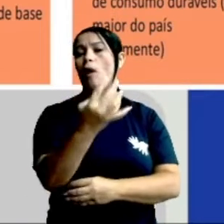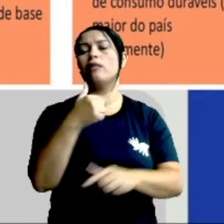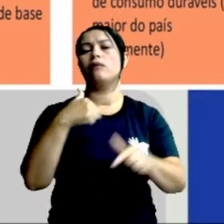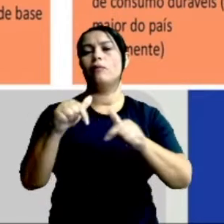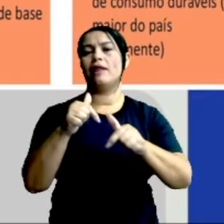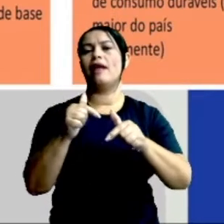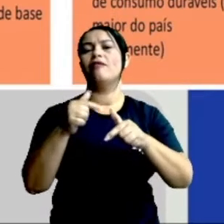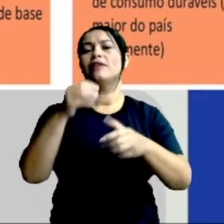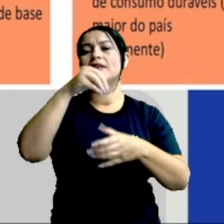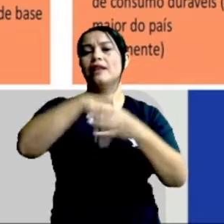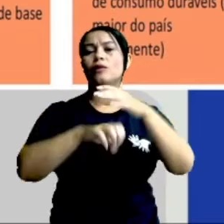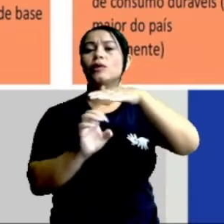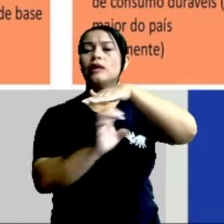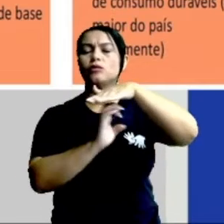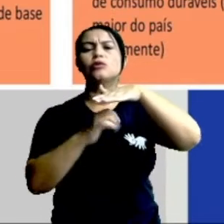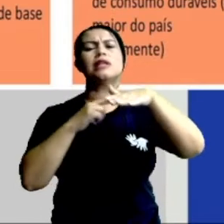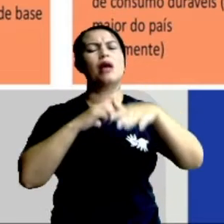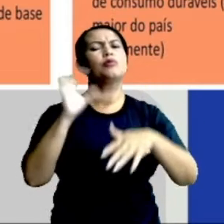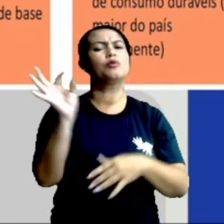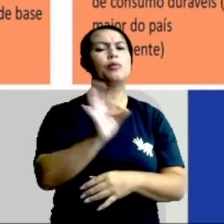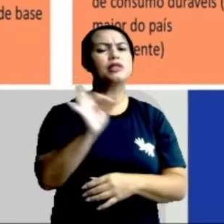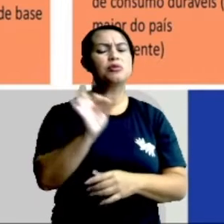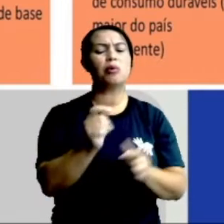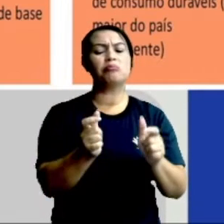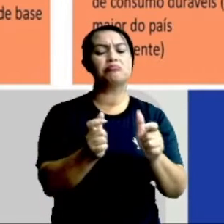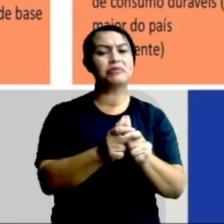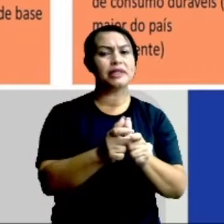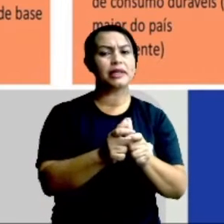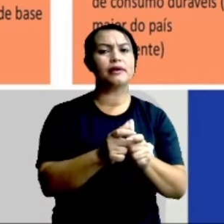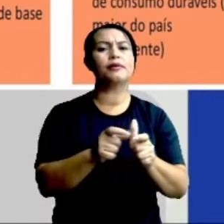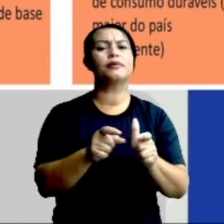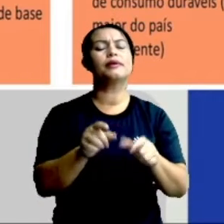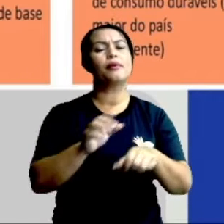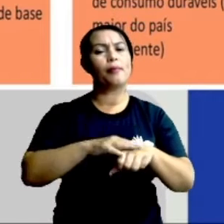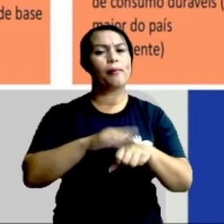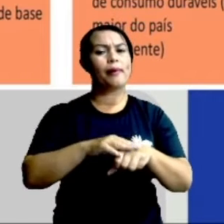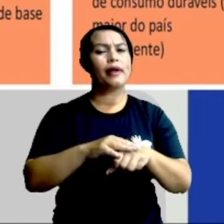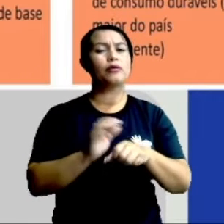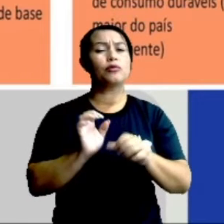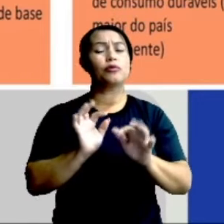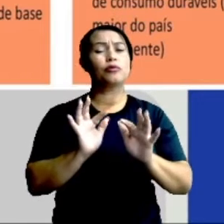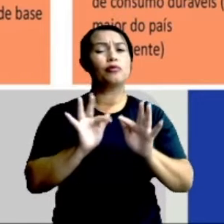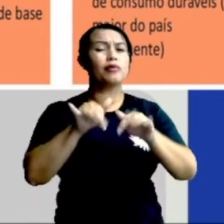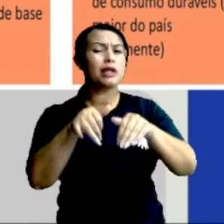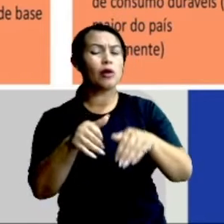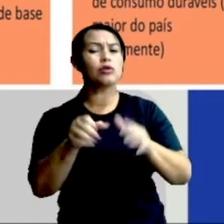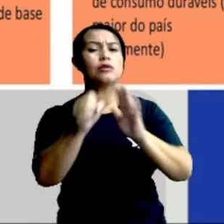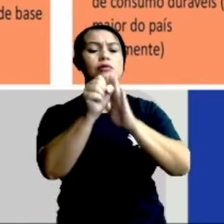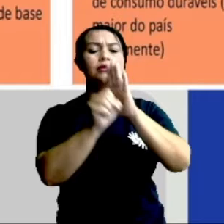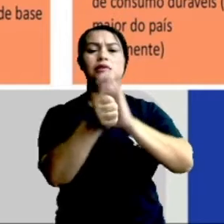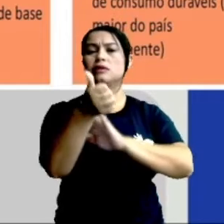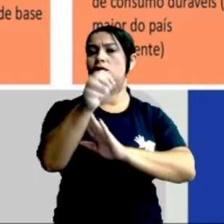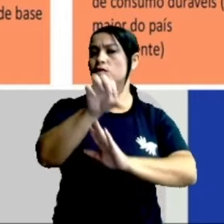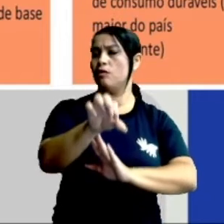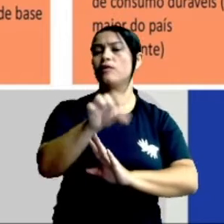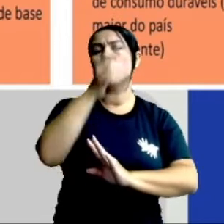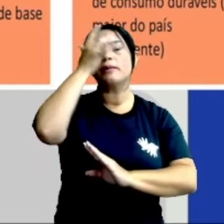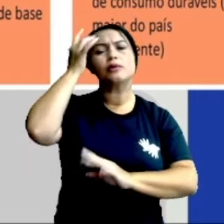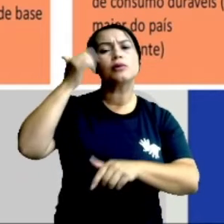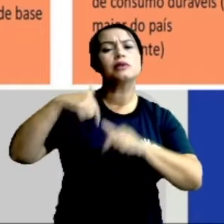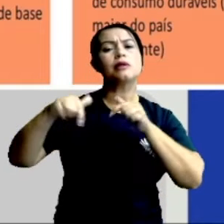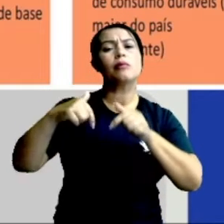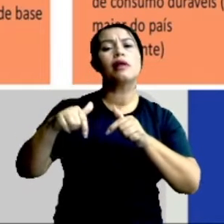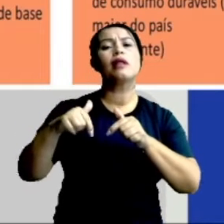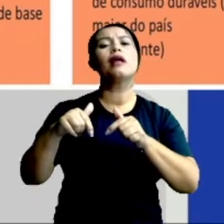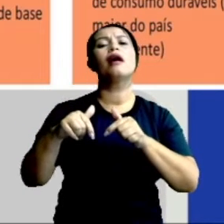na indústria, né? Então, assim, a gente tem um percentual muito pequeno, nesse momento, no final do século XIX, né, de pessoas trabalhando